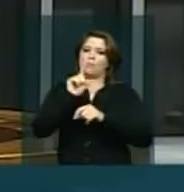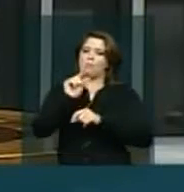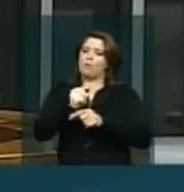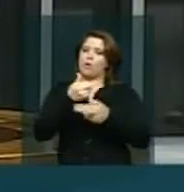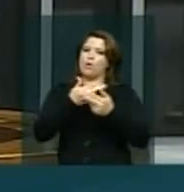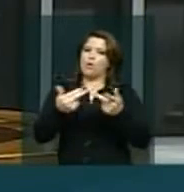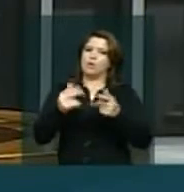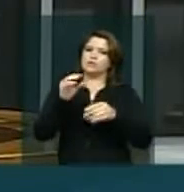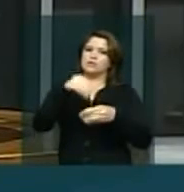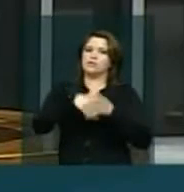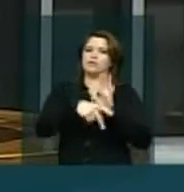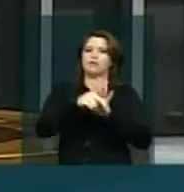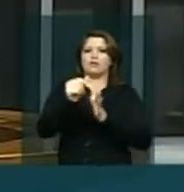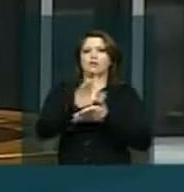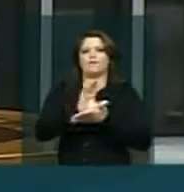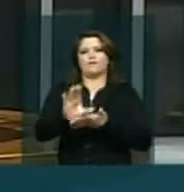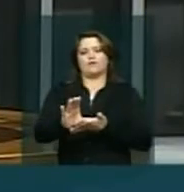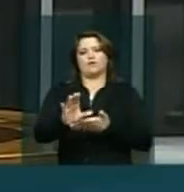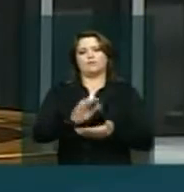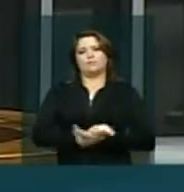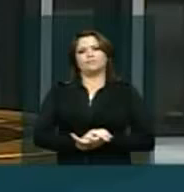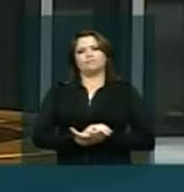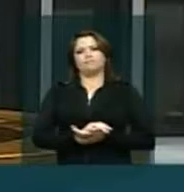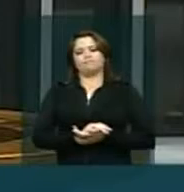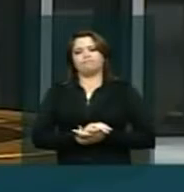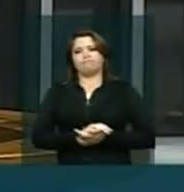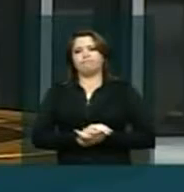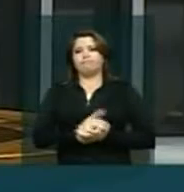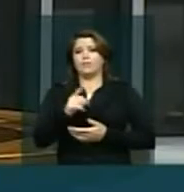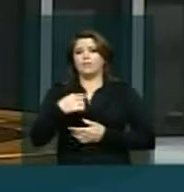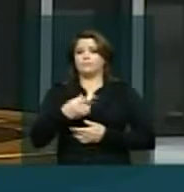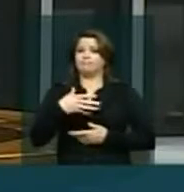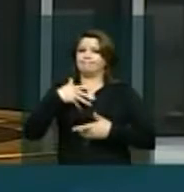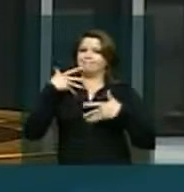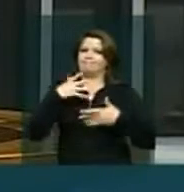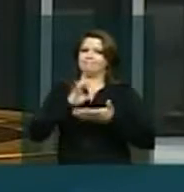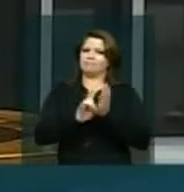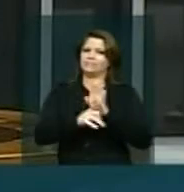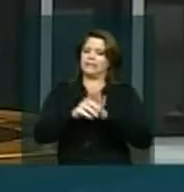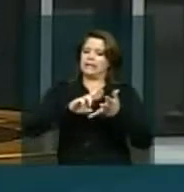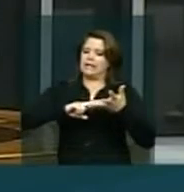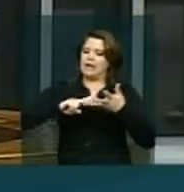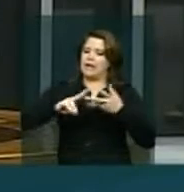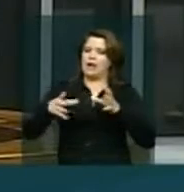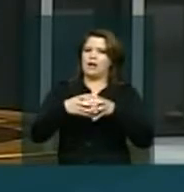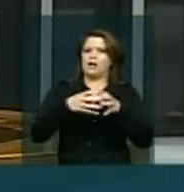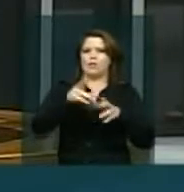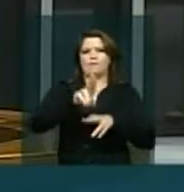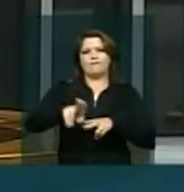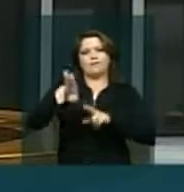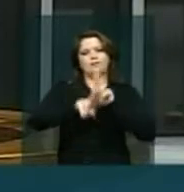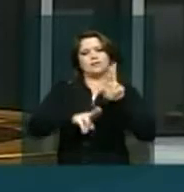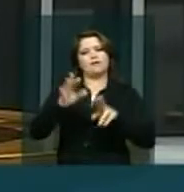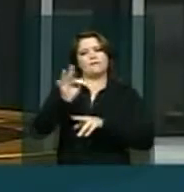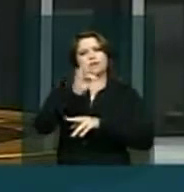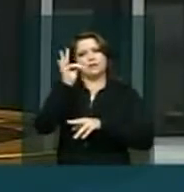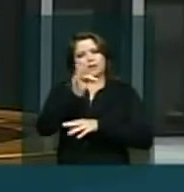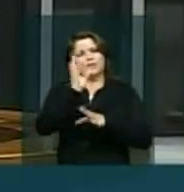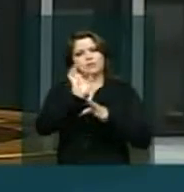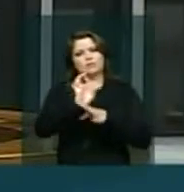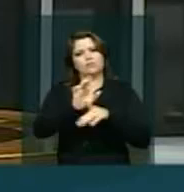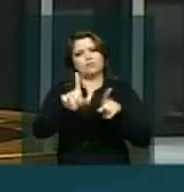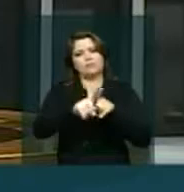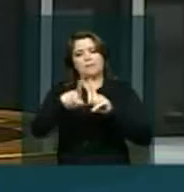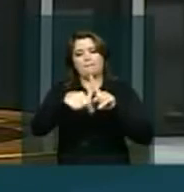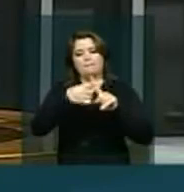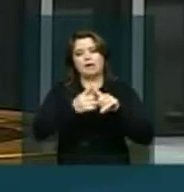pouco destes investimentos. E para nossa alegria, as diversas universidades federais e estaduais,